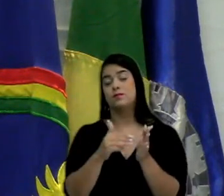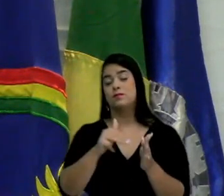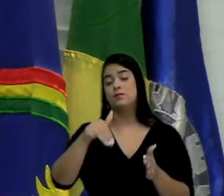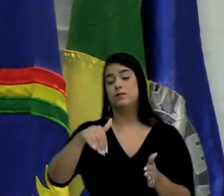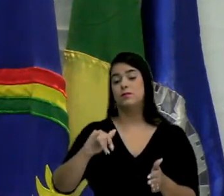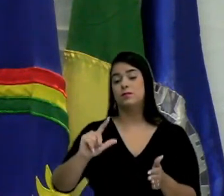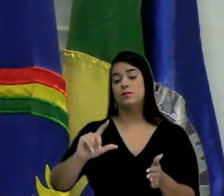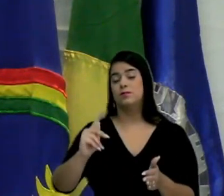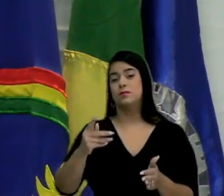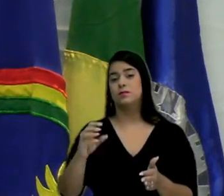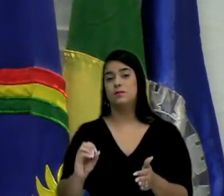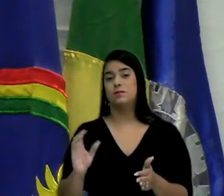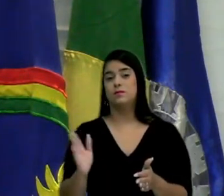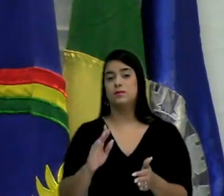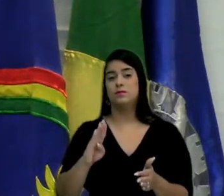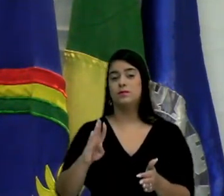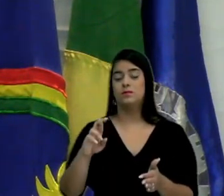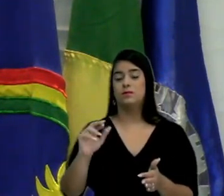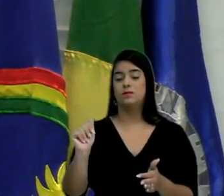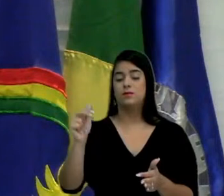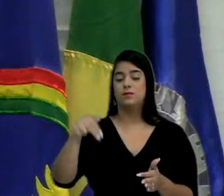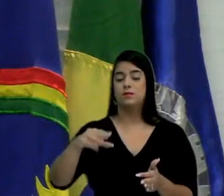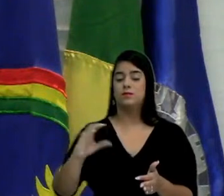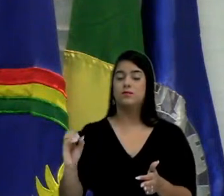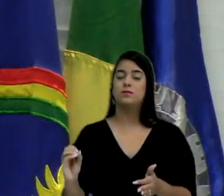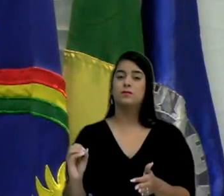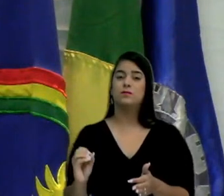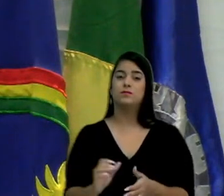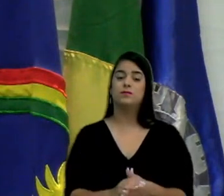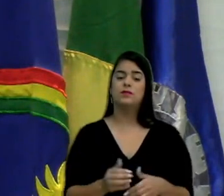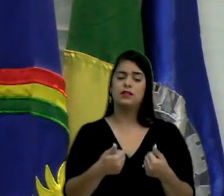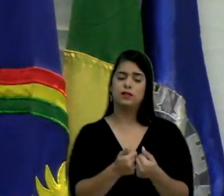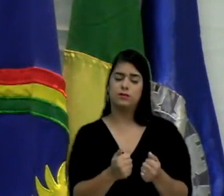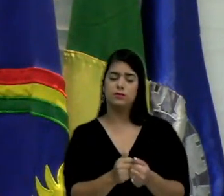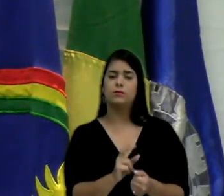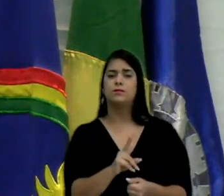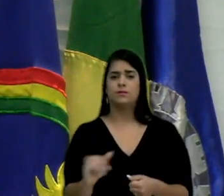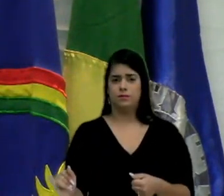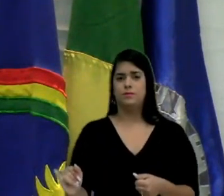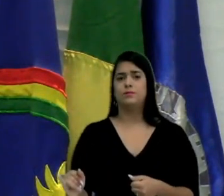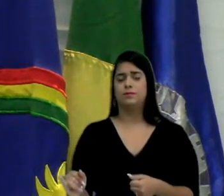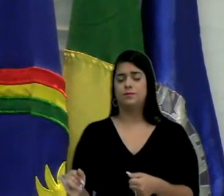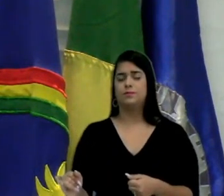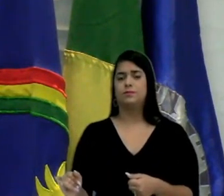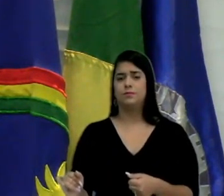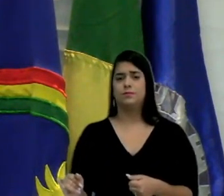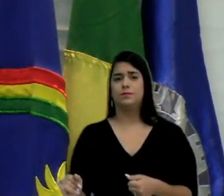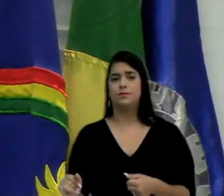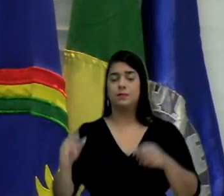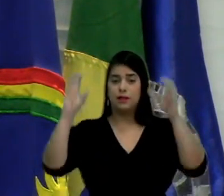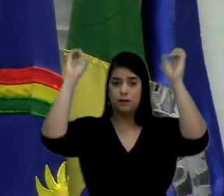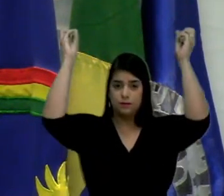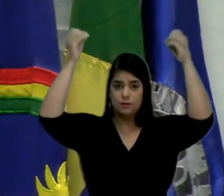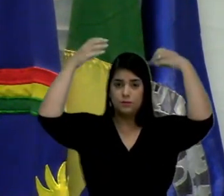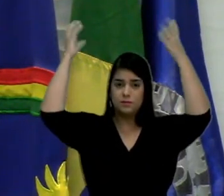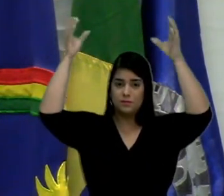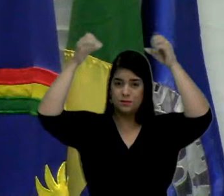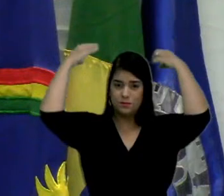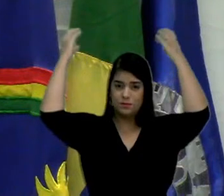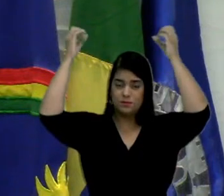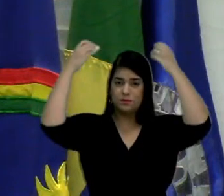acessos chegando no Gama e os acessos ali por onde os ônibus passam trafegam também a ambulância que passa com os